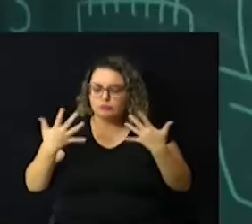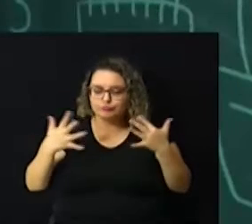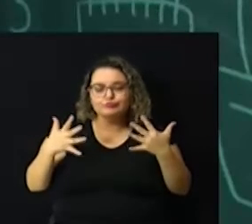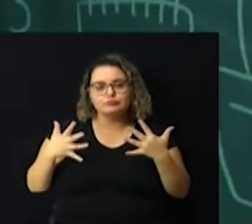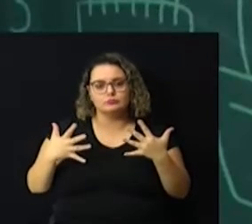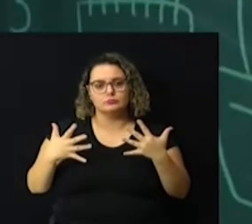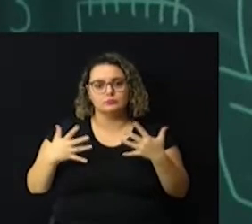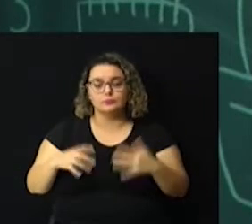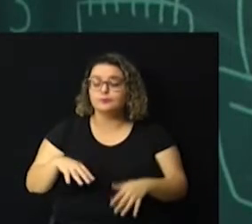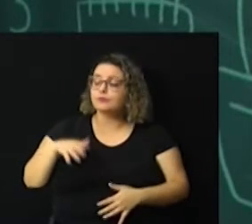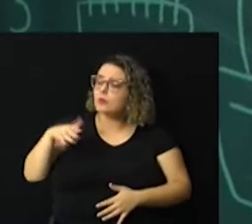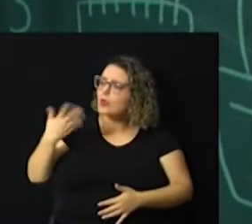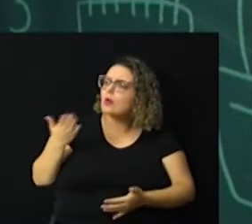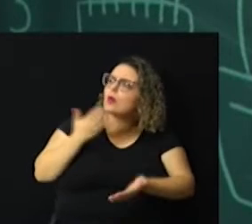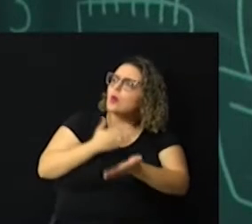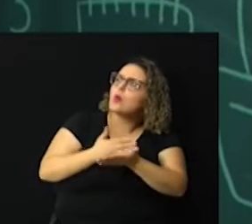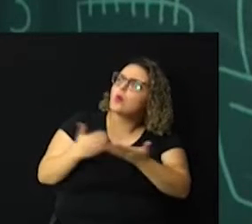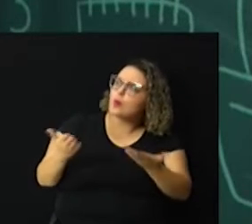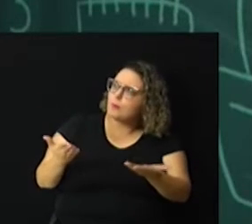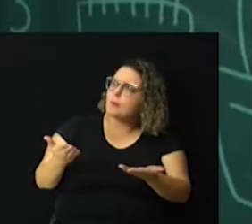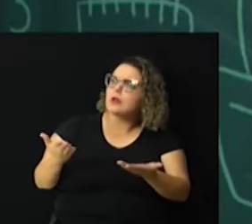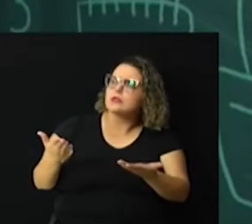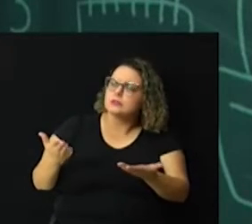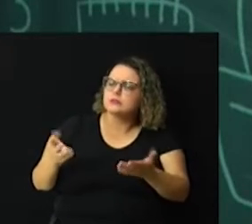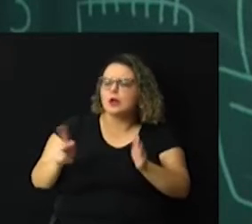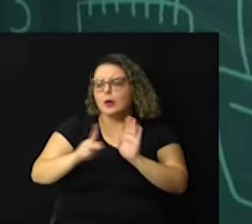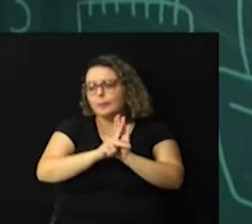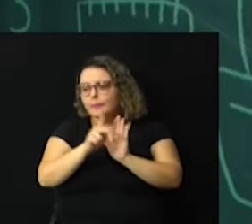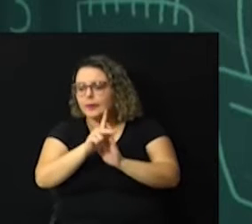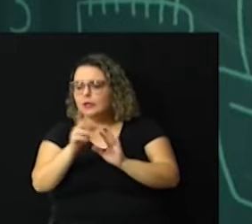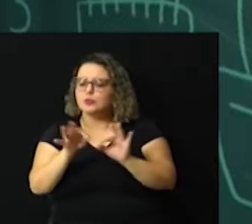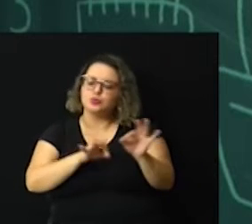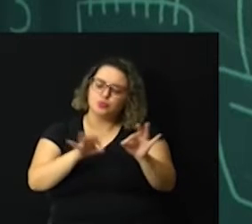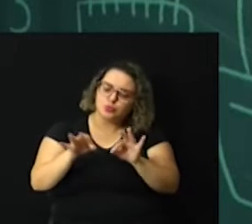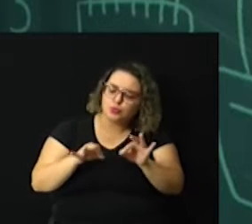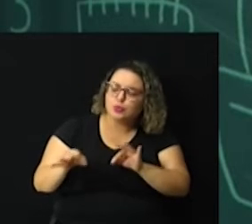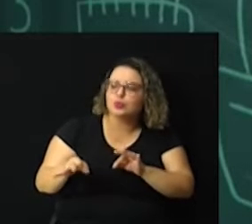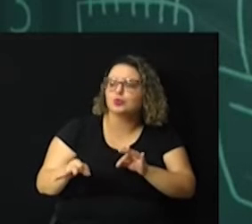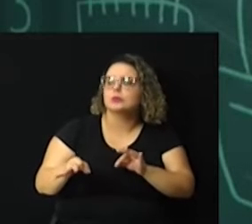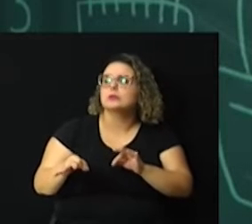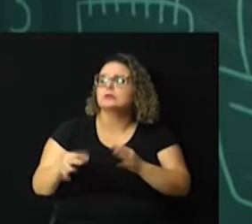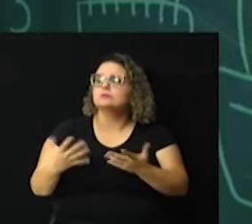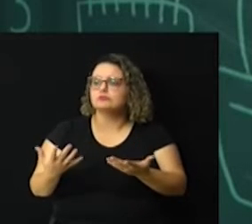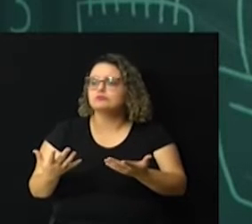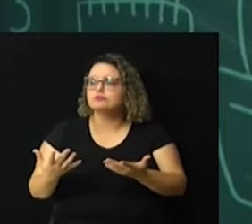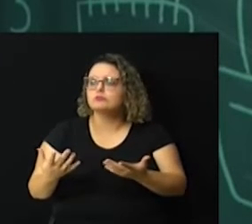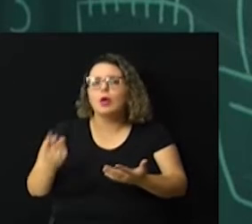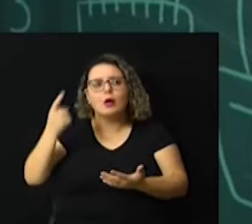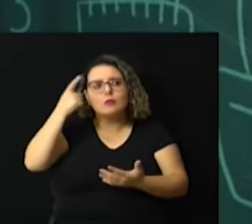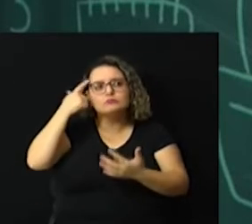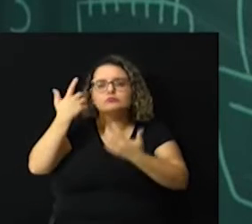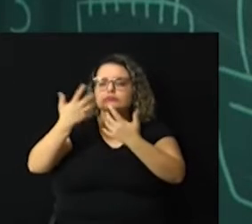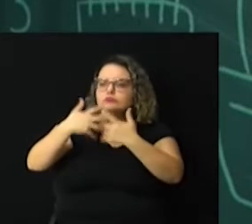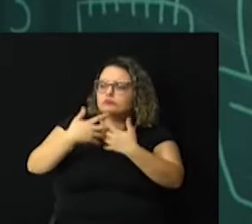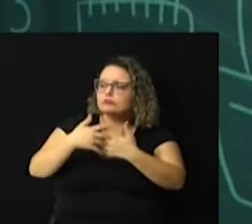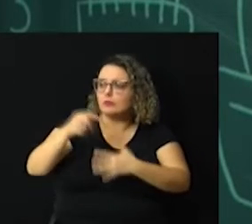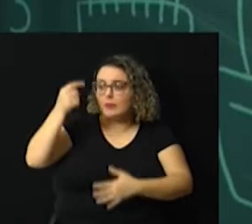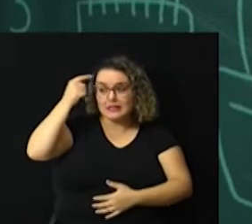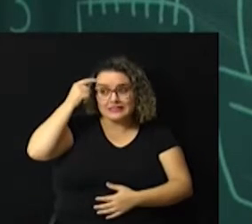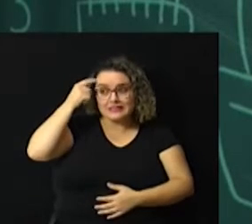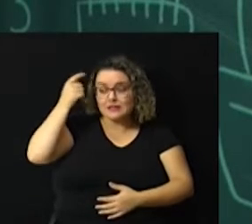quando vocês começaram, não é, a planejar o projeto, enfim, você imaginava